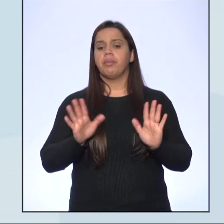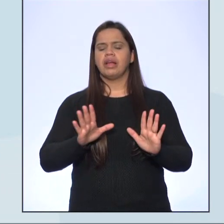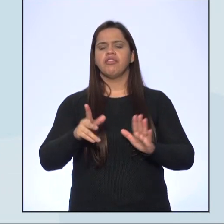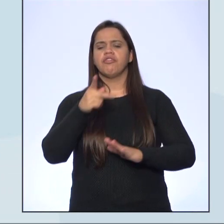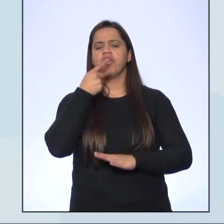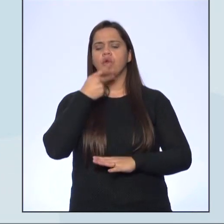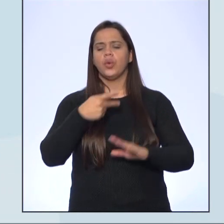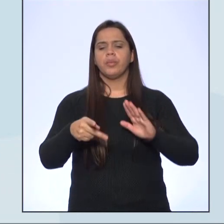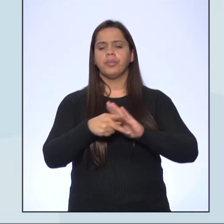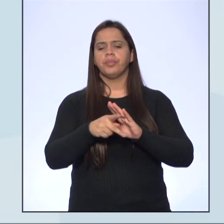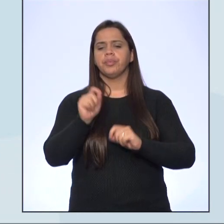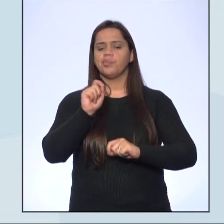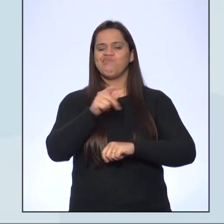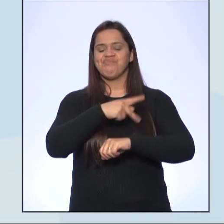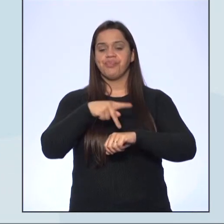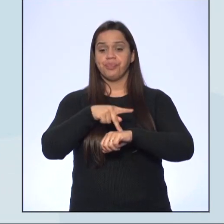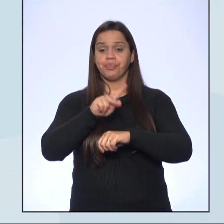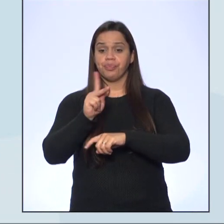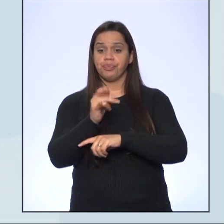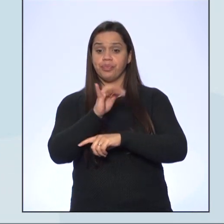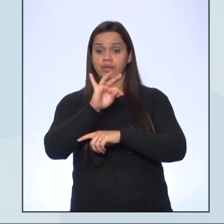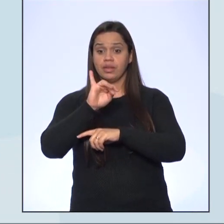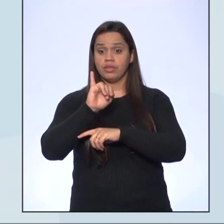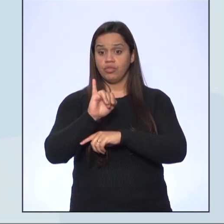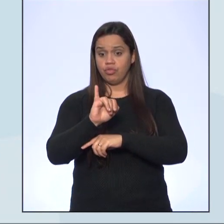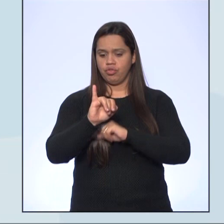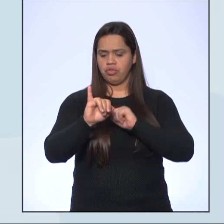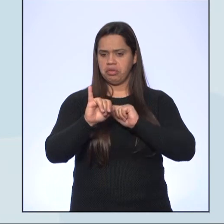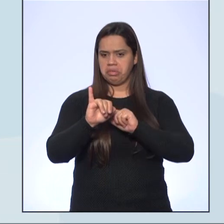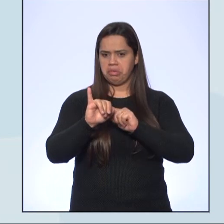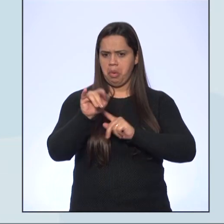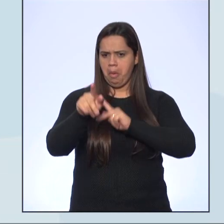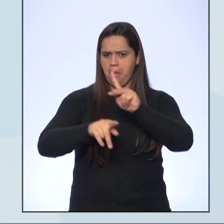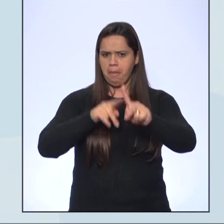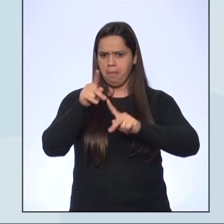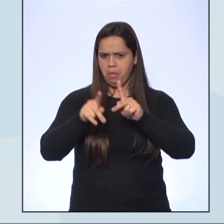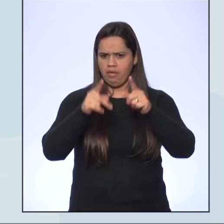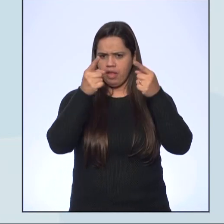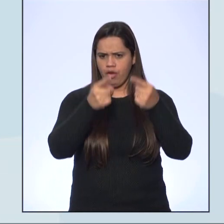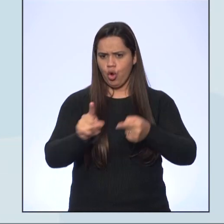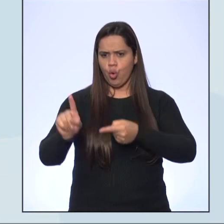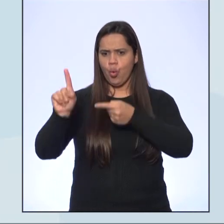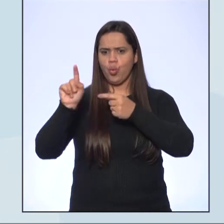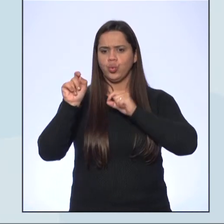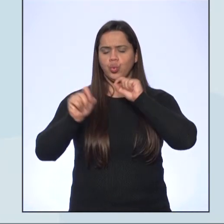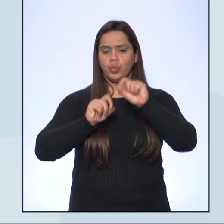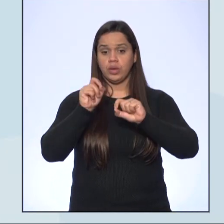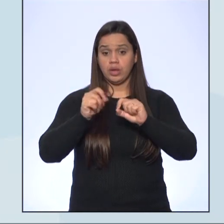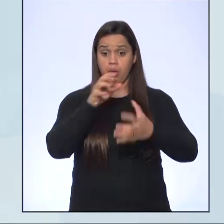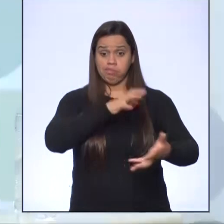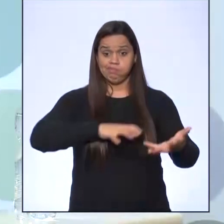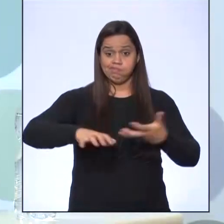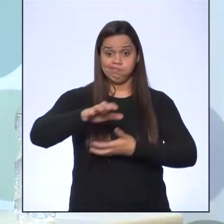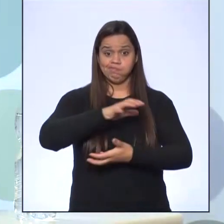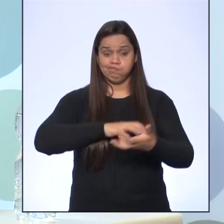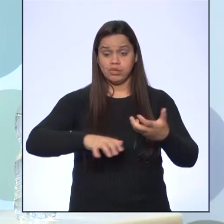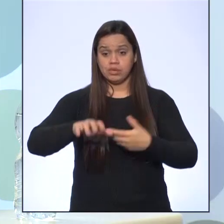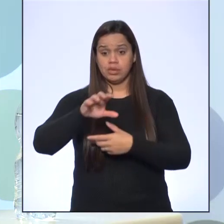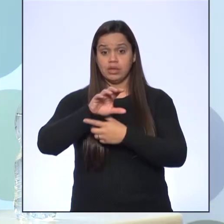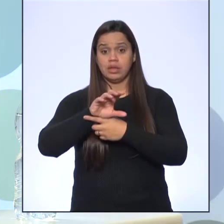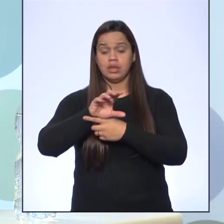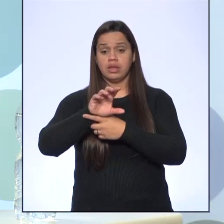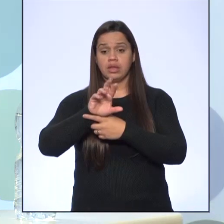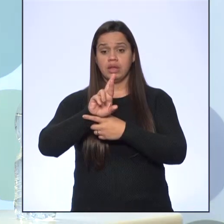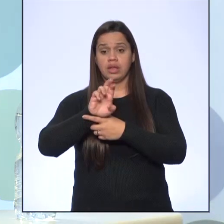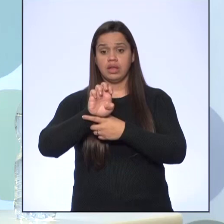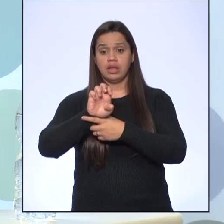Haiti. Gente, a população haitiana estava se rebelando, na verdade, a revolta haitiana ela tem uma especificidade.